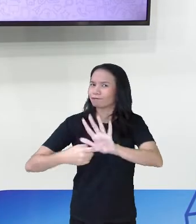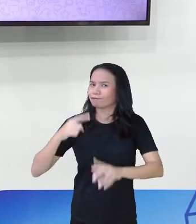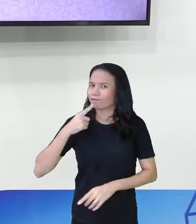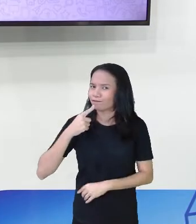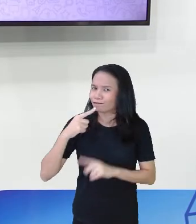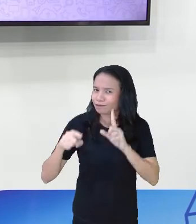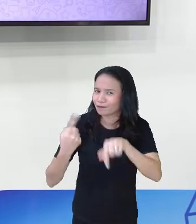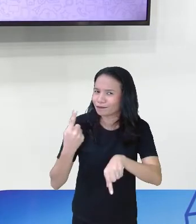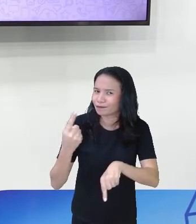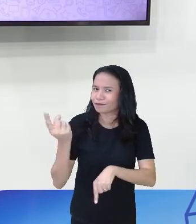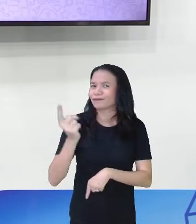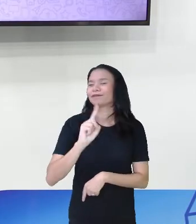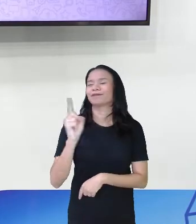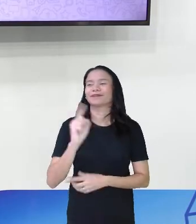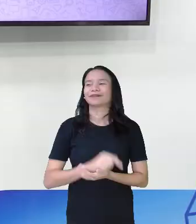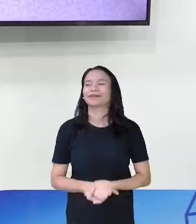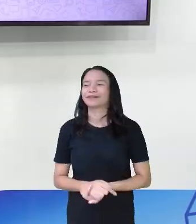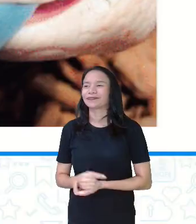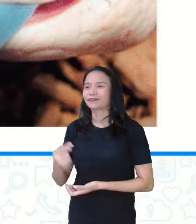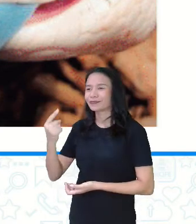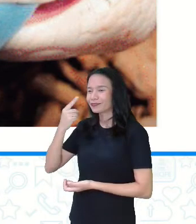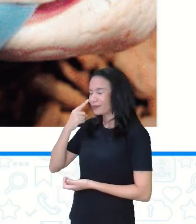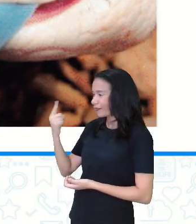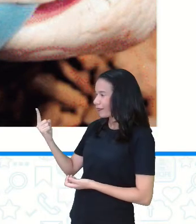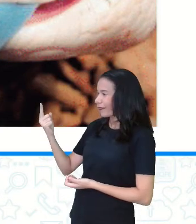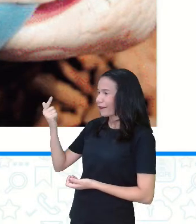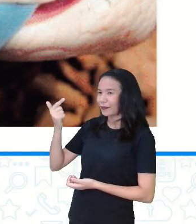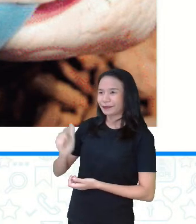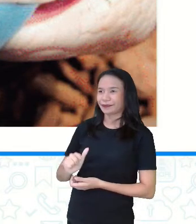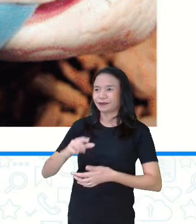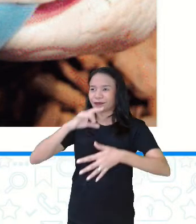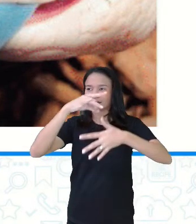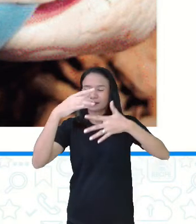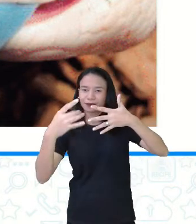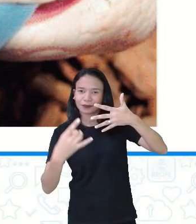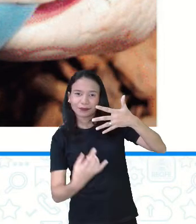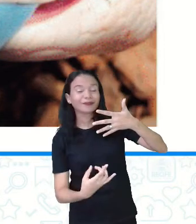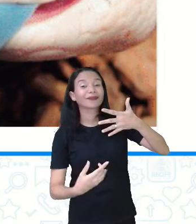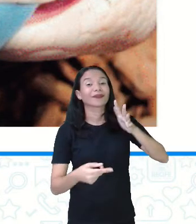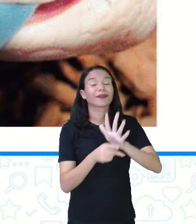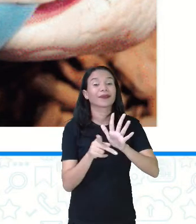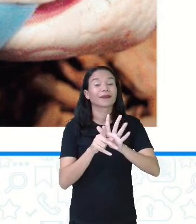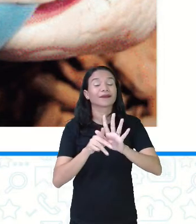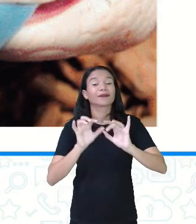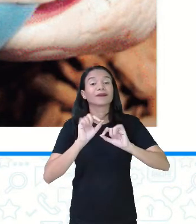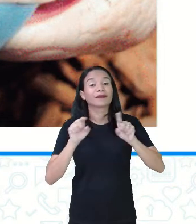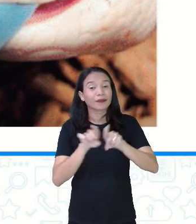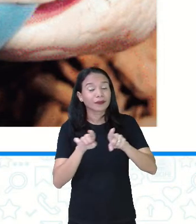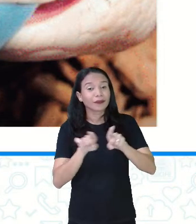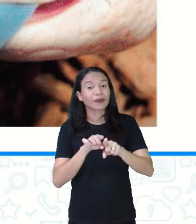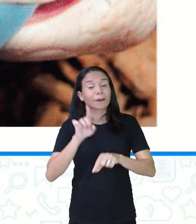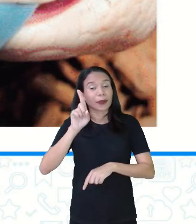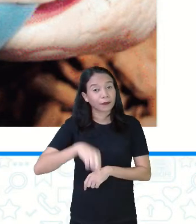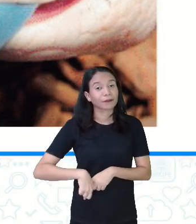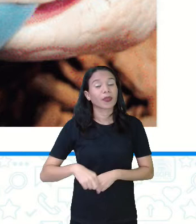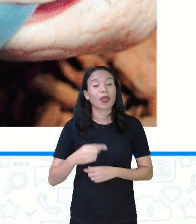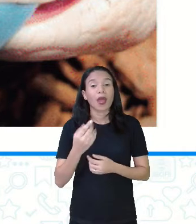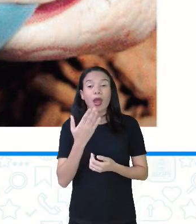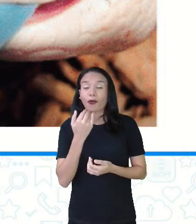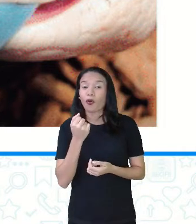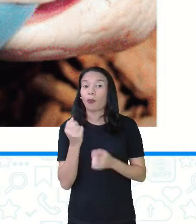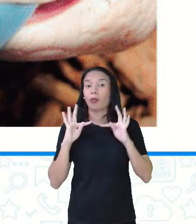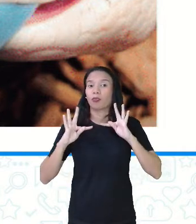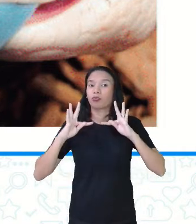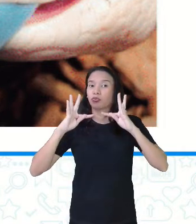ninguém. Não é isso, tá certo? Então, mais uma vez, todas as informações. Ele também é onívoro. E olha